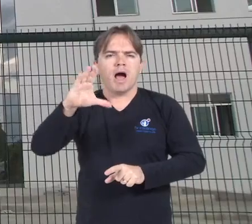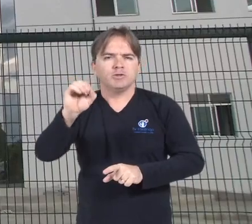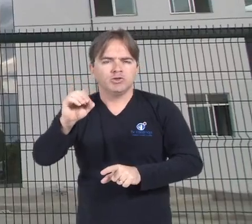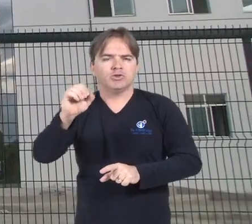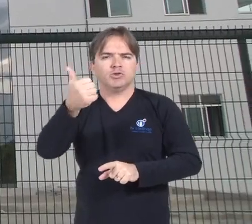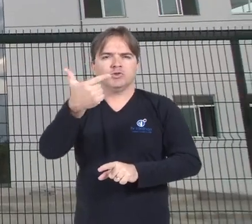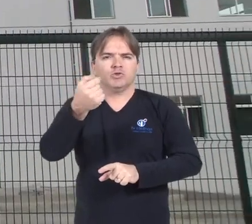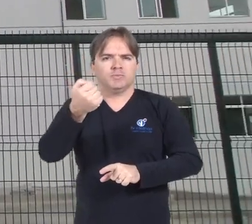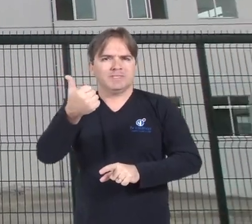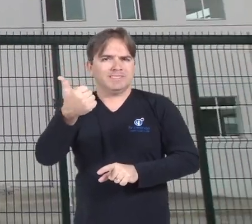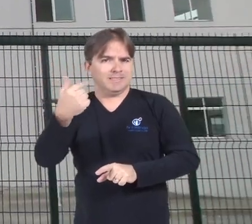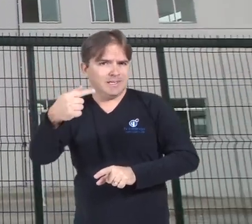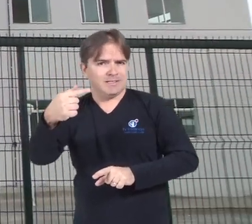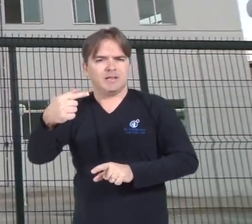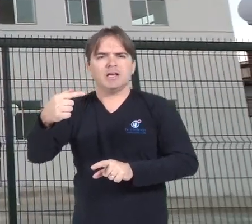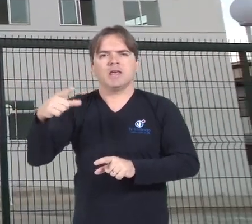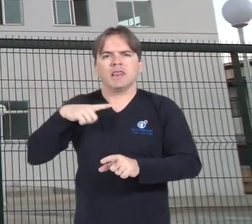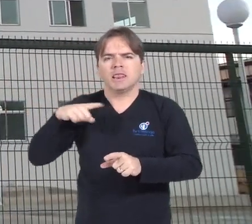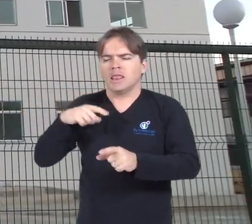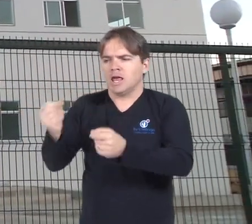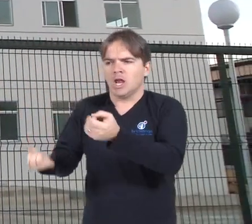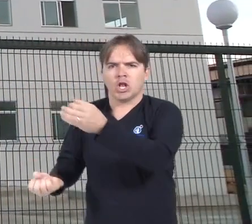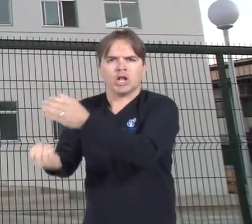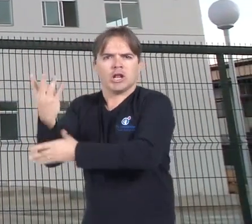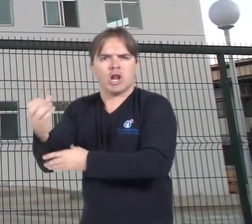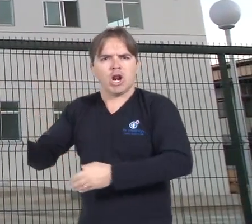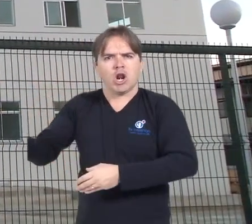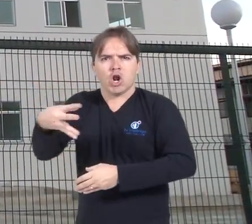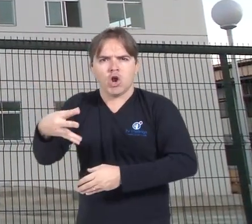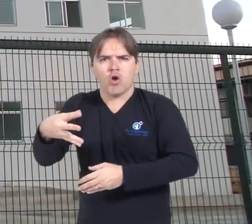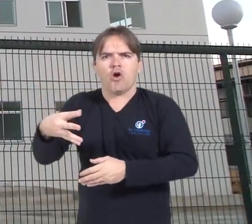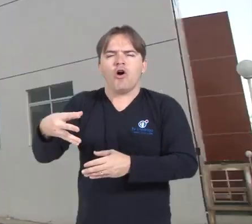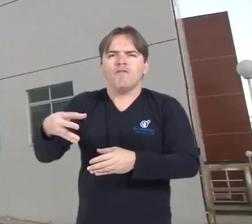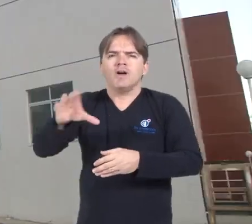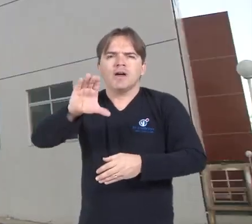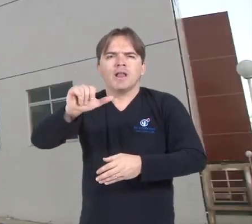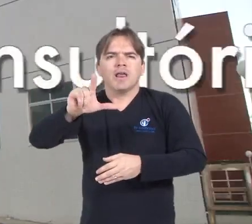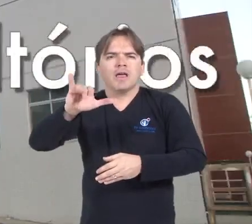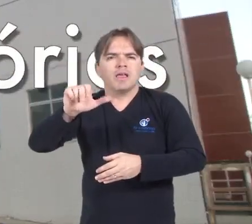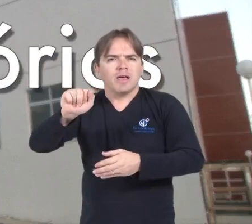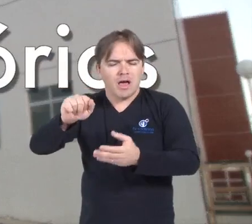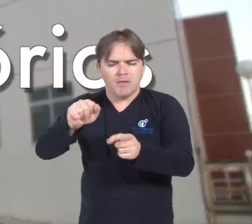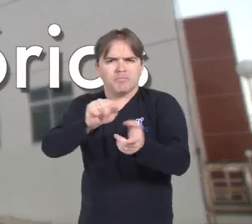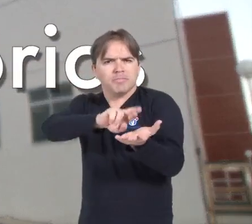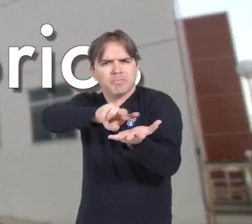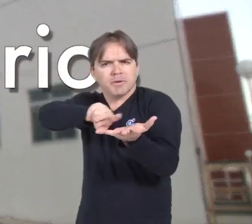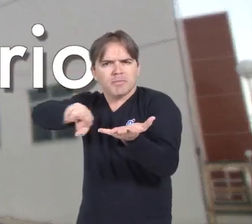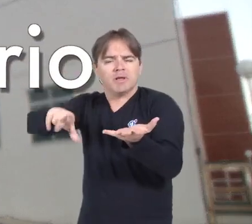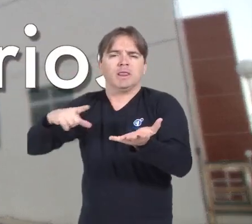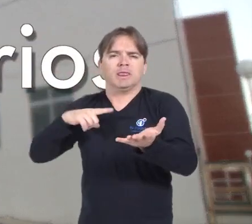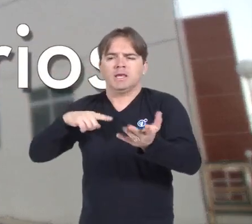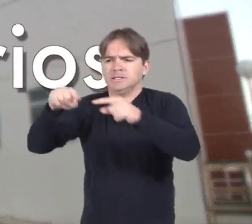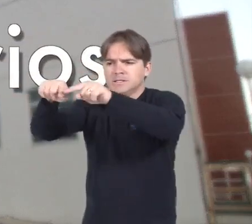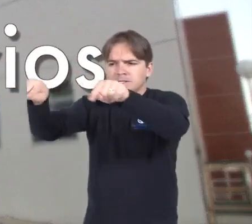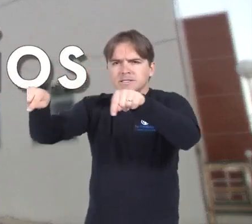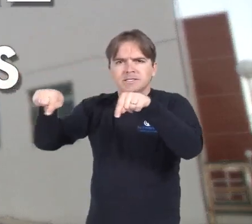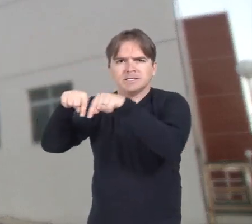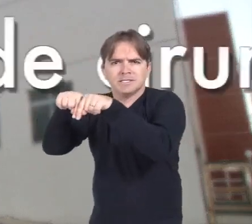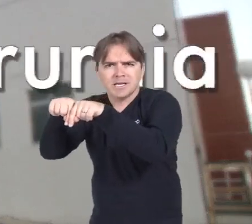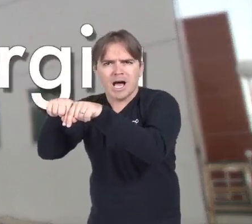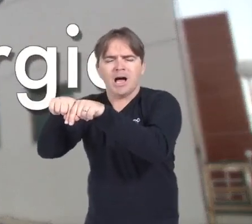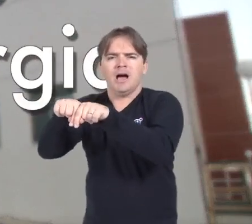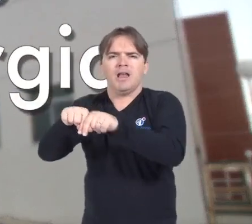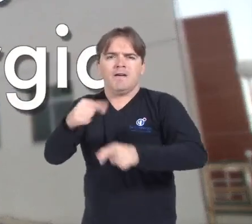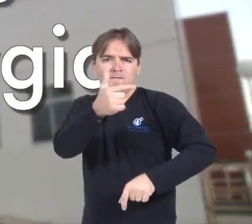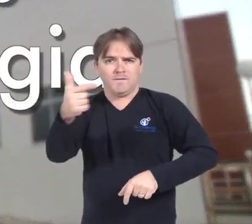inaugurada a Policlínica, que funciona como anexo ao Hospital Universitário. Uma estrutura que conta com 22 consultórios